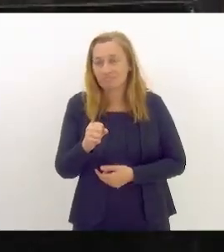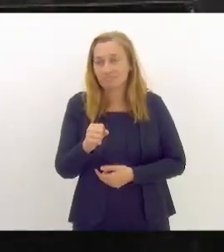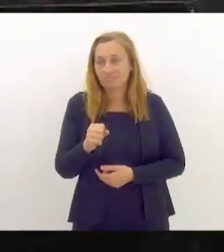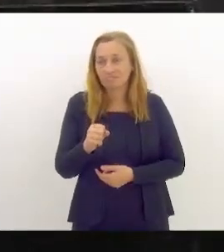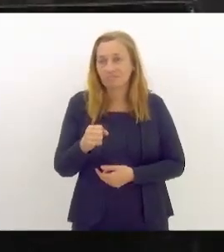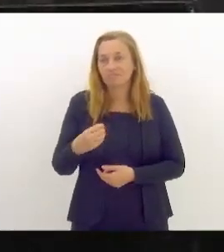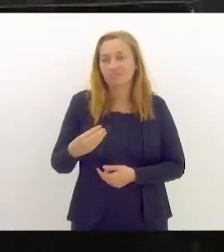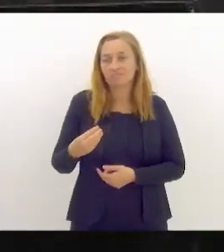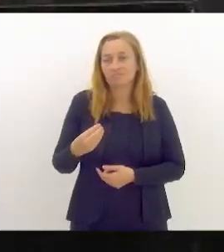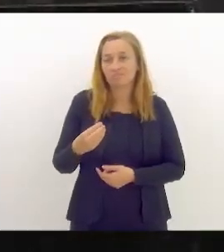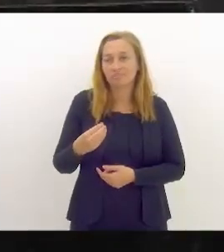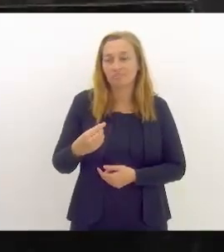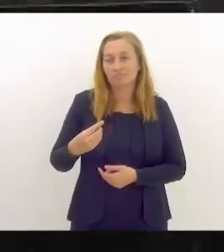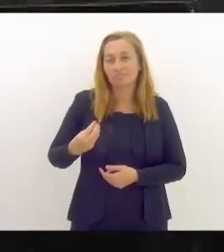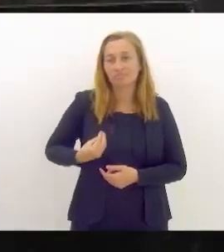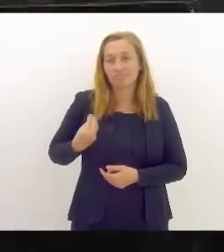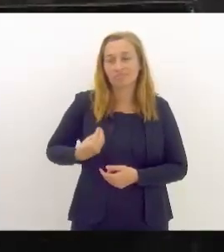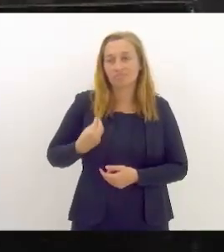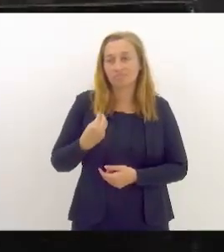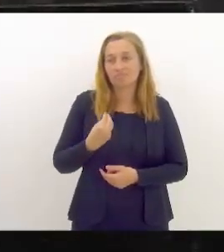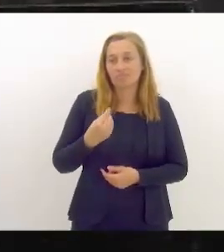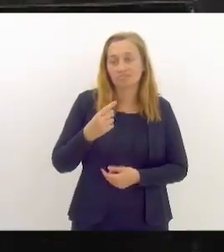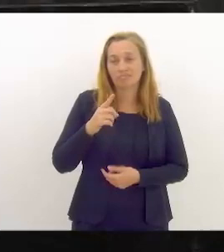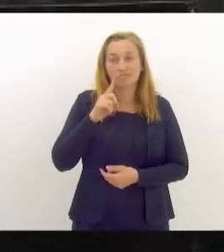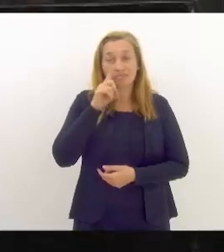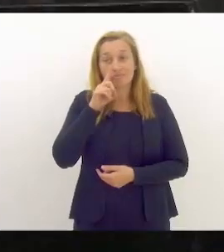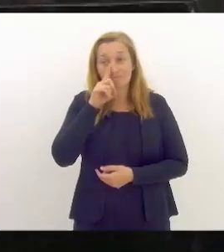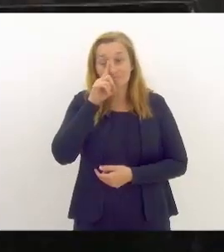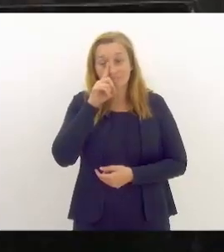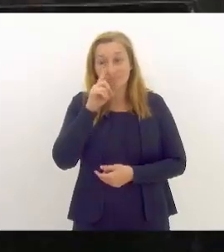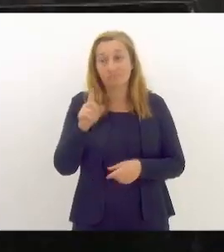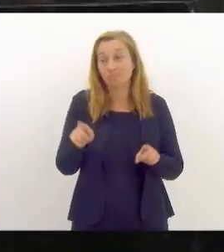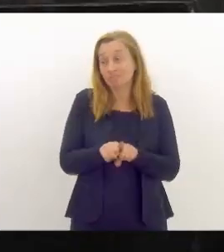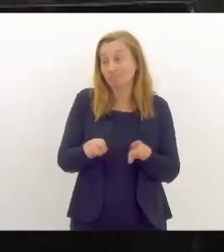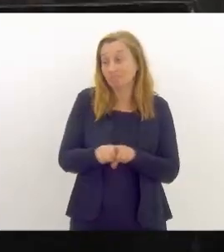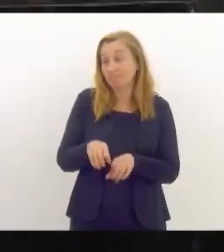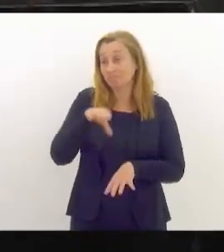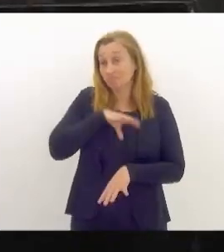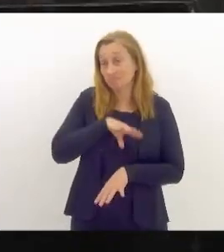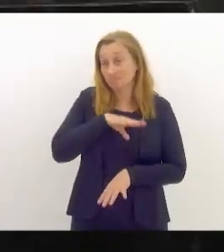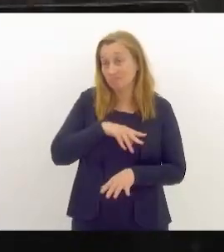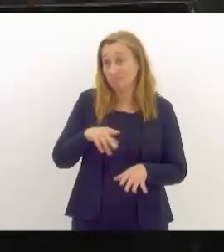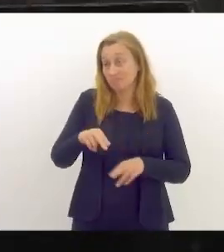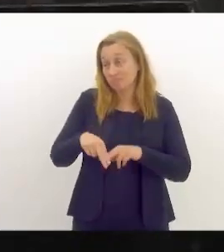tem uma coisa importante também eu me tornei vascaína por conta dele né então